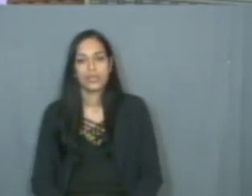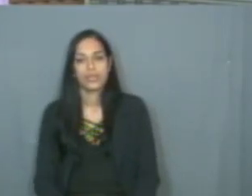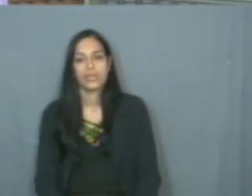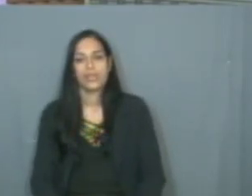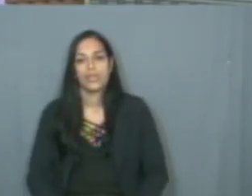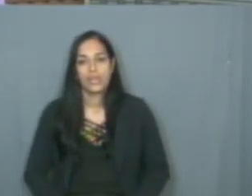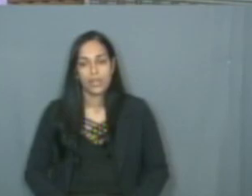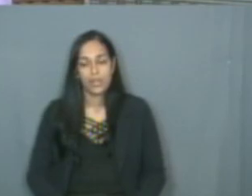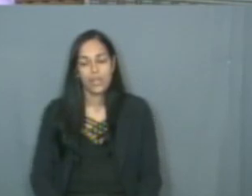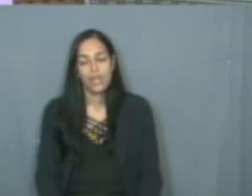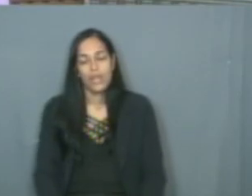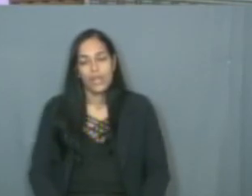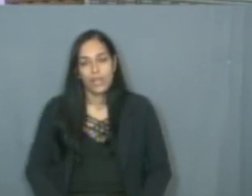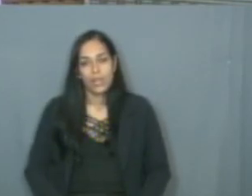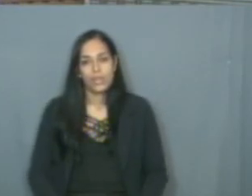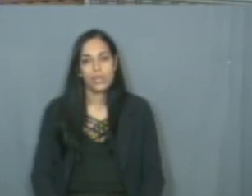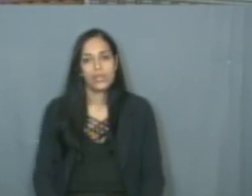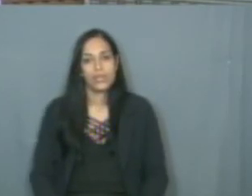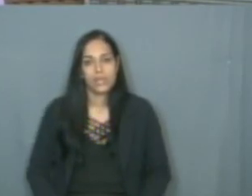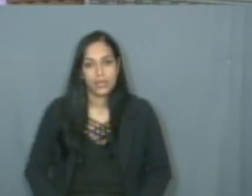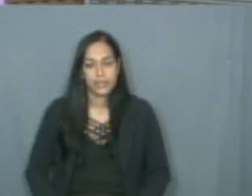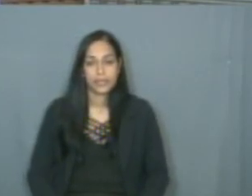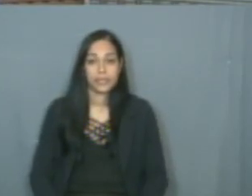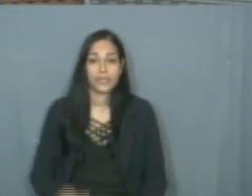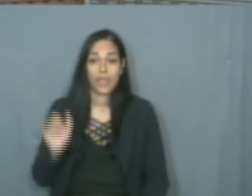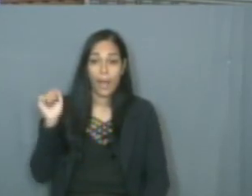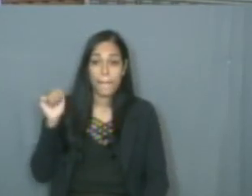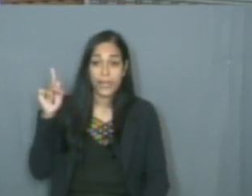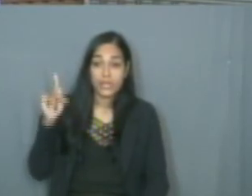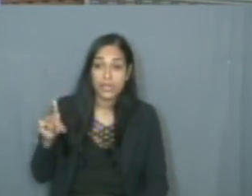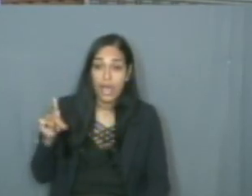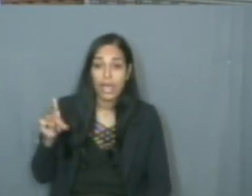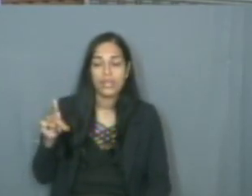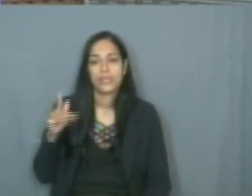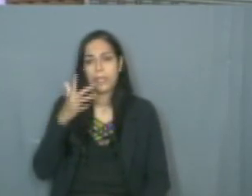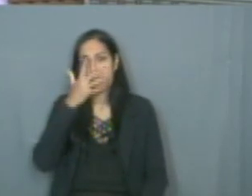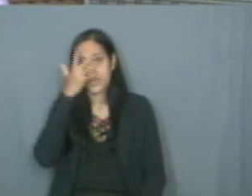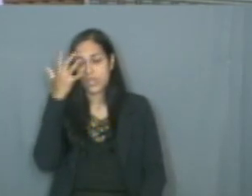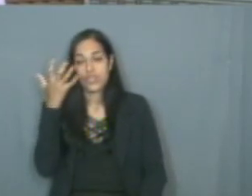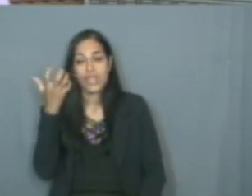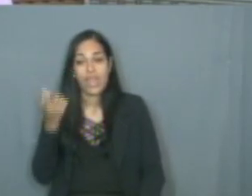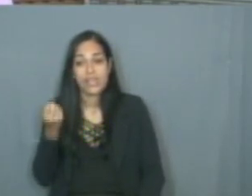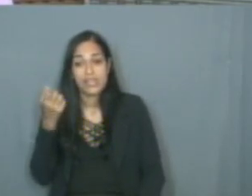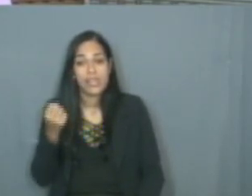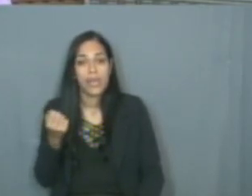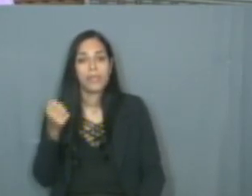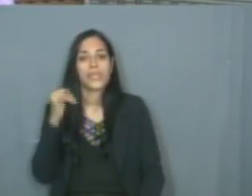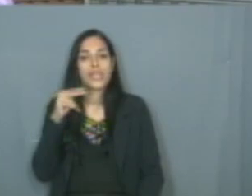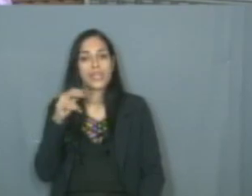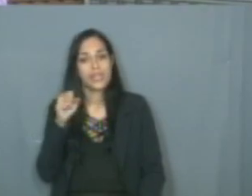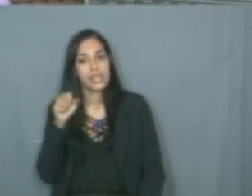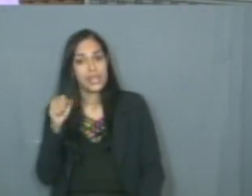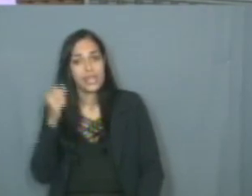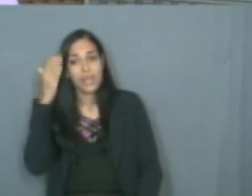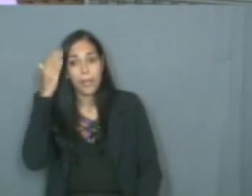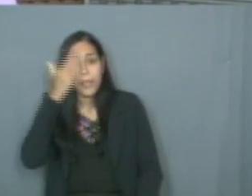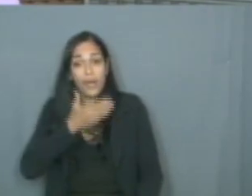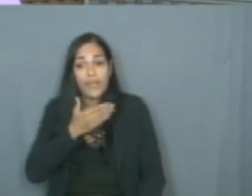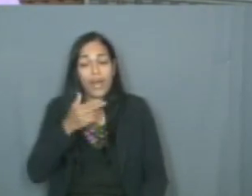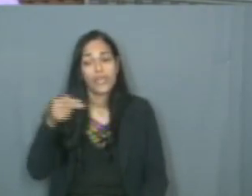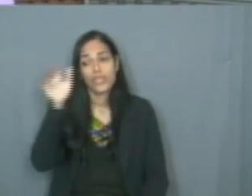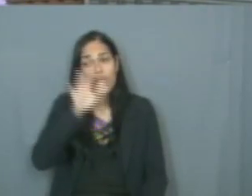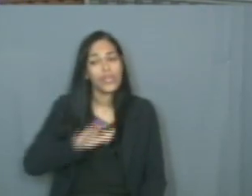que, quando se faz isso com aposentados e beneficiários da região do Nordeste, como está provado,